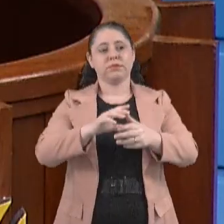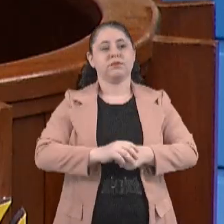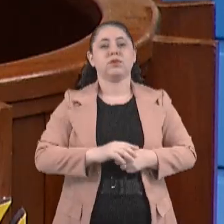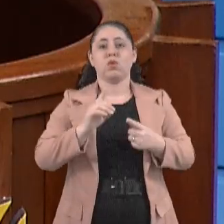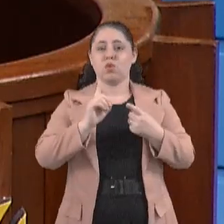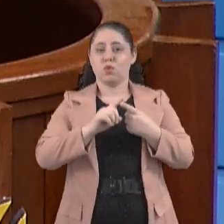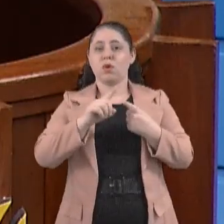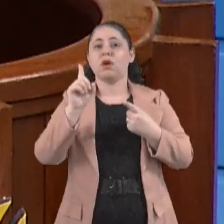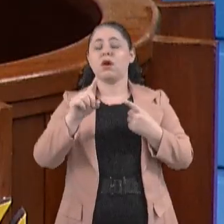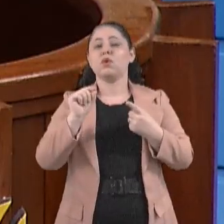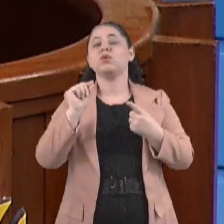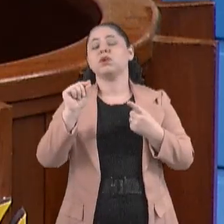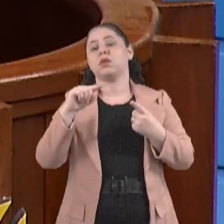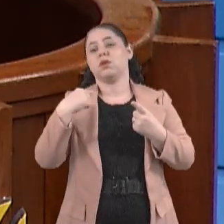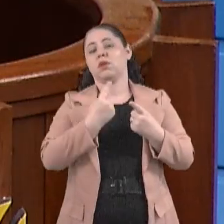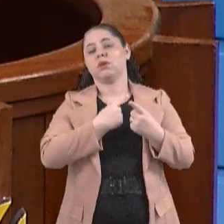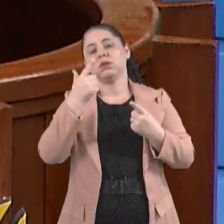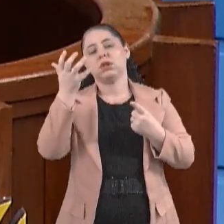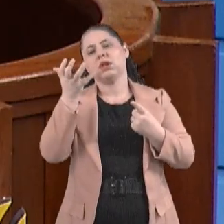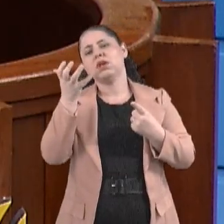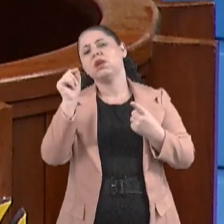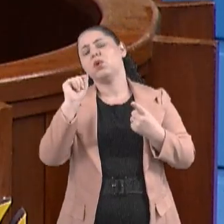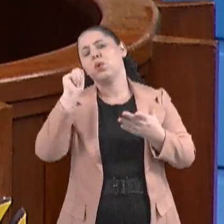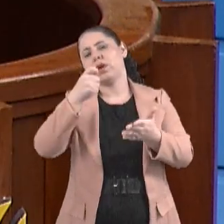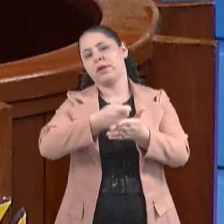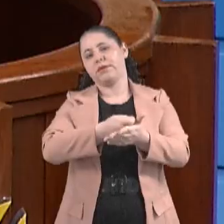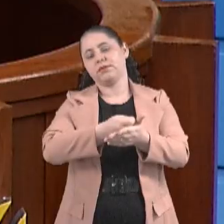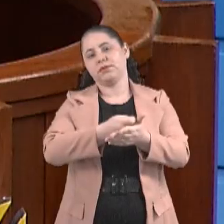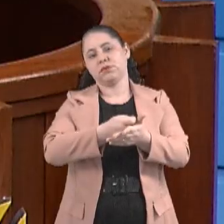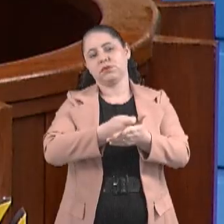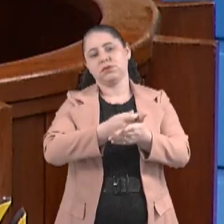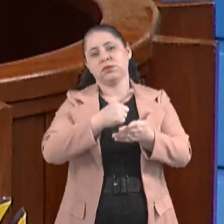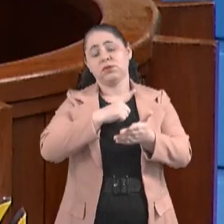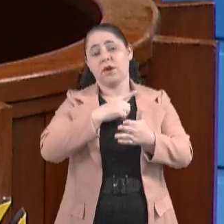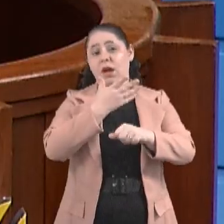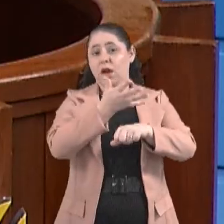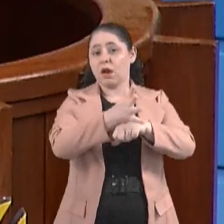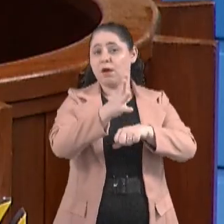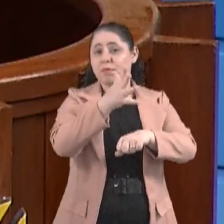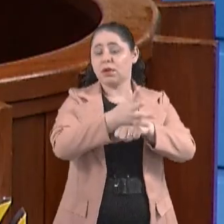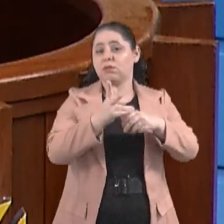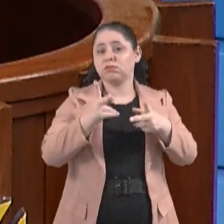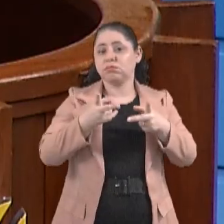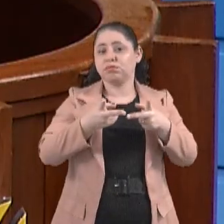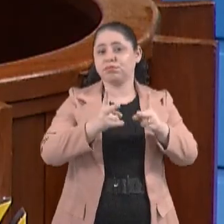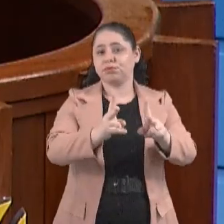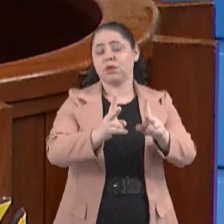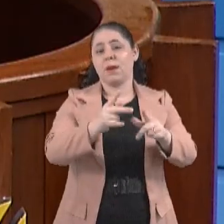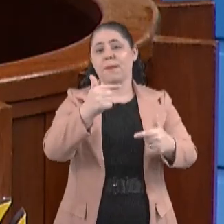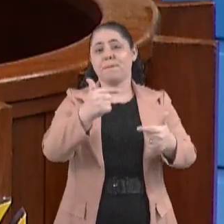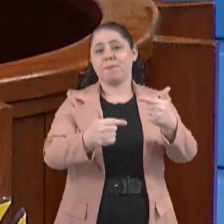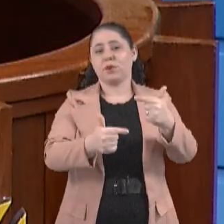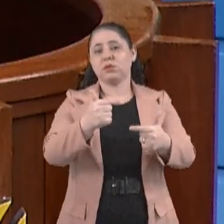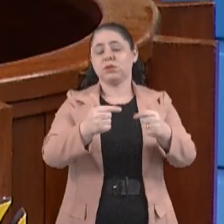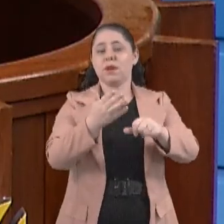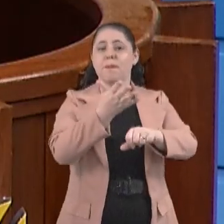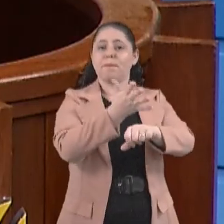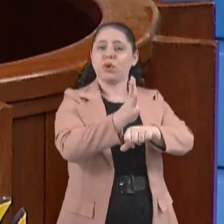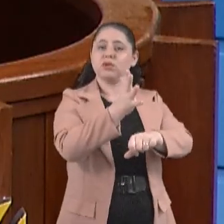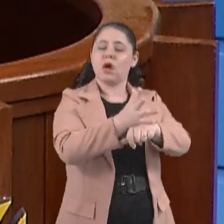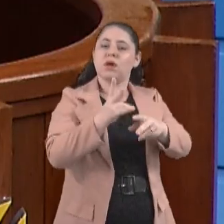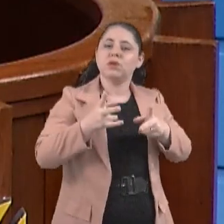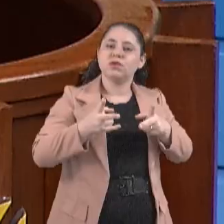Um deles, a gente queria garantir que tivesse capacitação continuada, uma política de